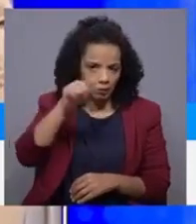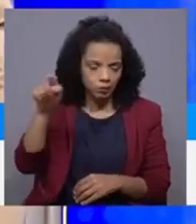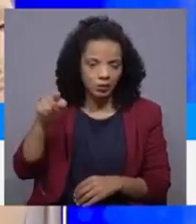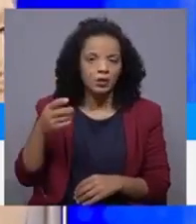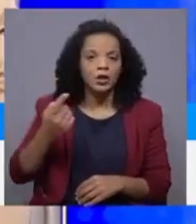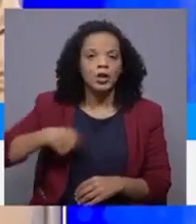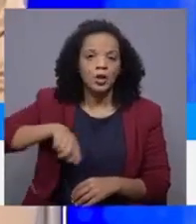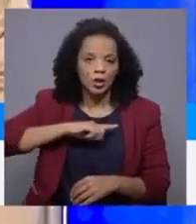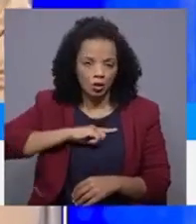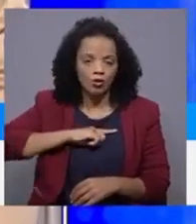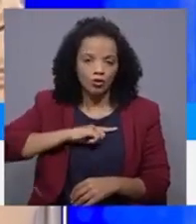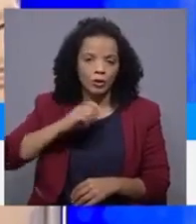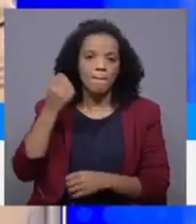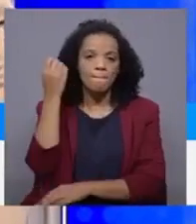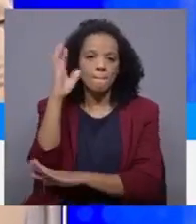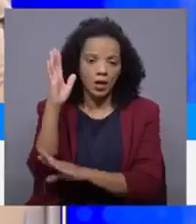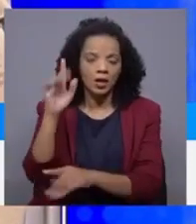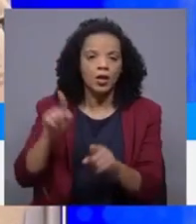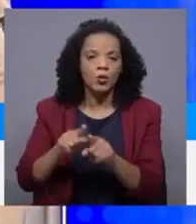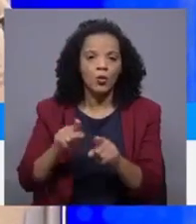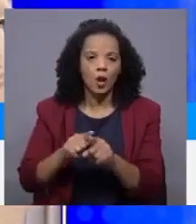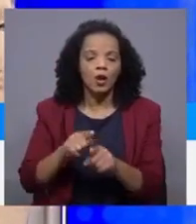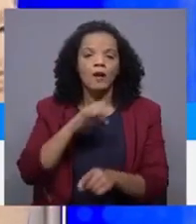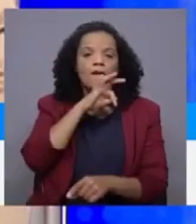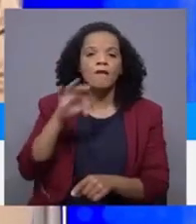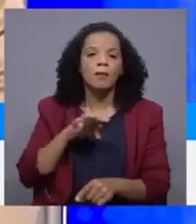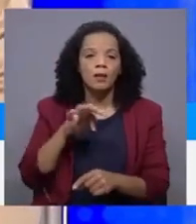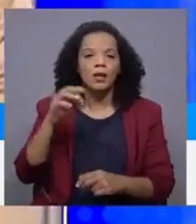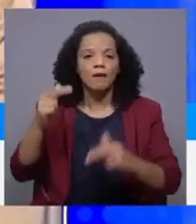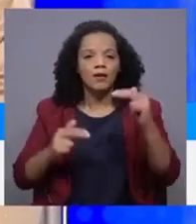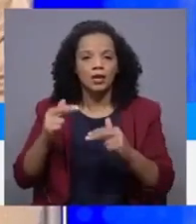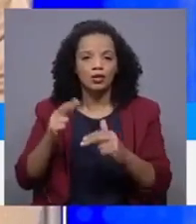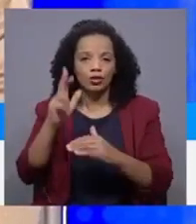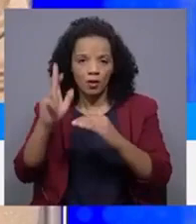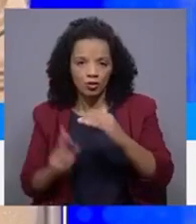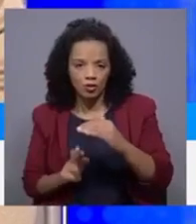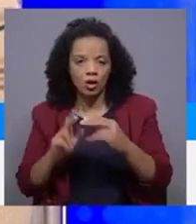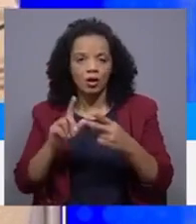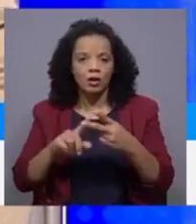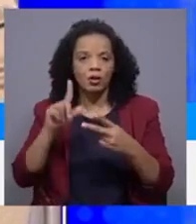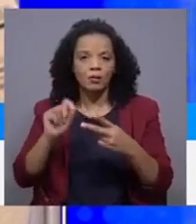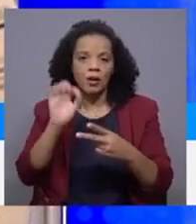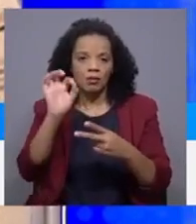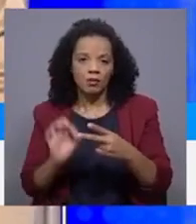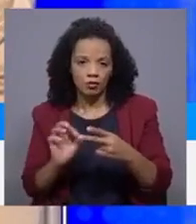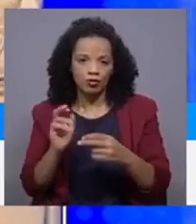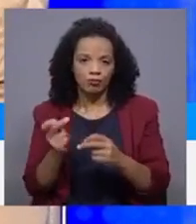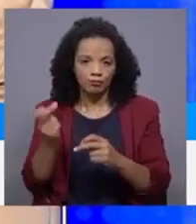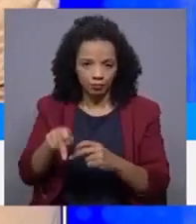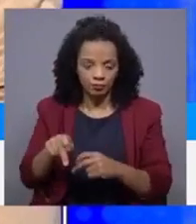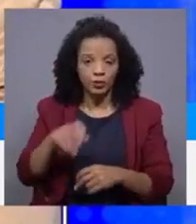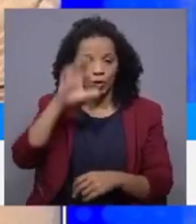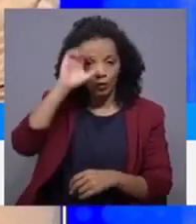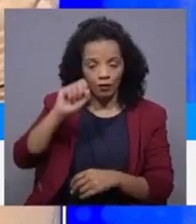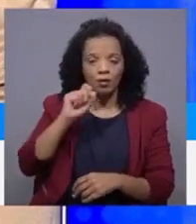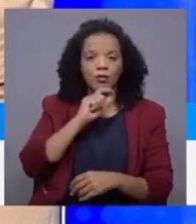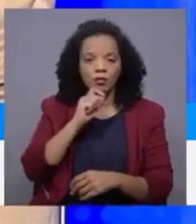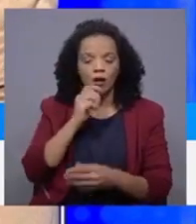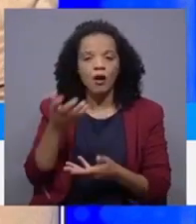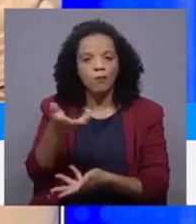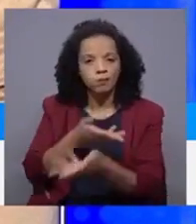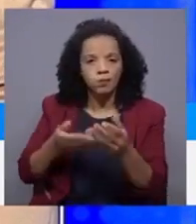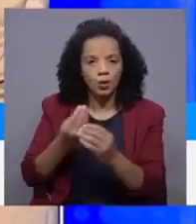atividades poluentes e aliviar a carga fiscal das famílias. O Governo tem encontrado mecanismos de compensação para esse tipo de